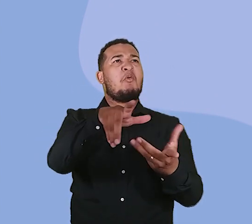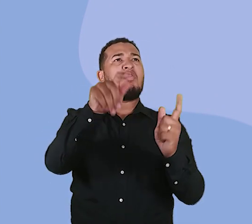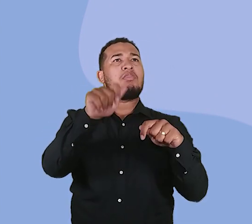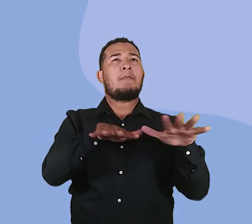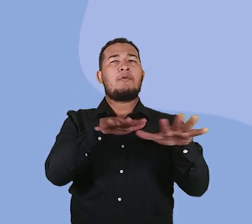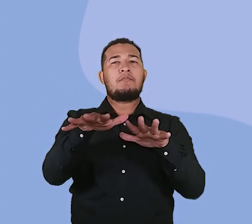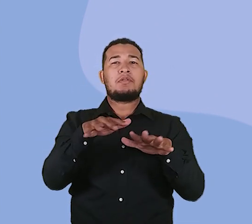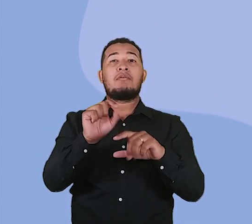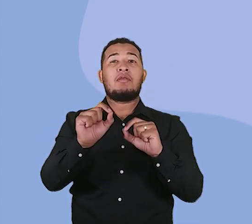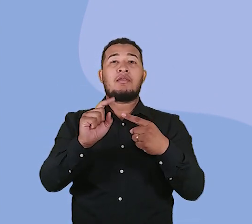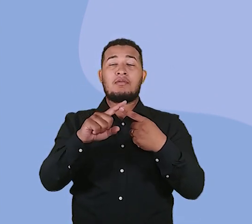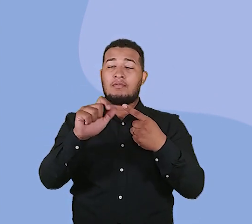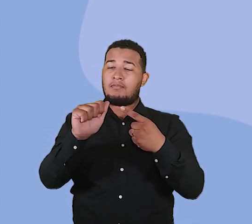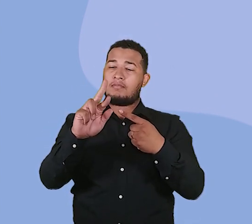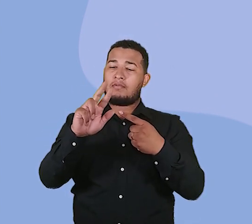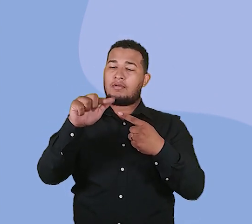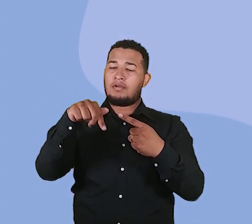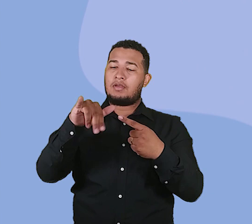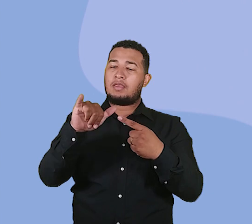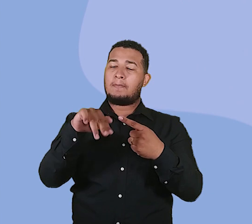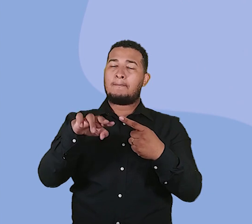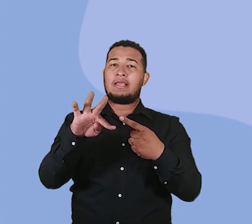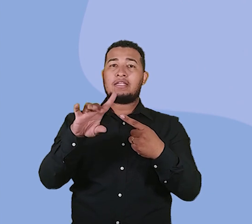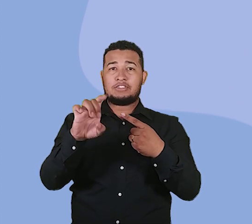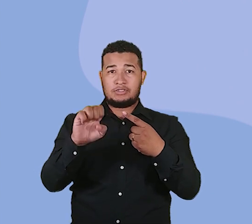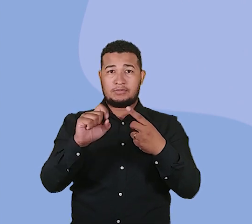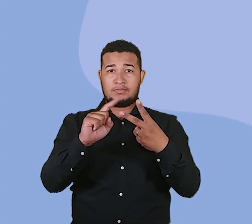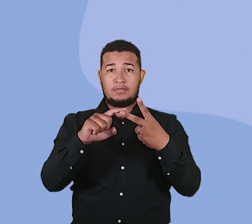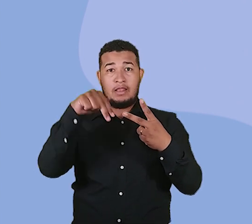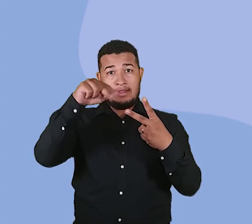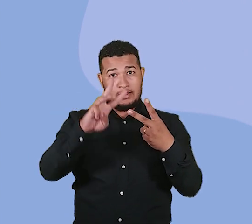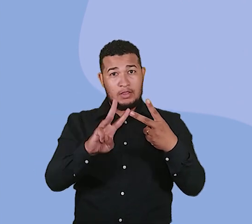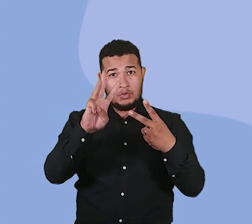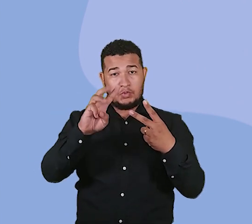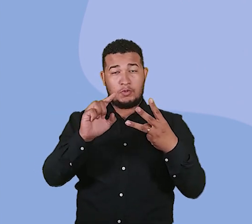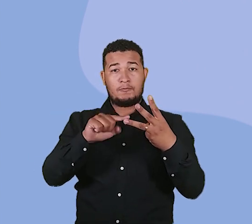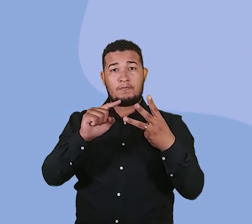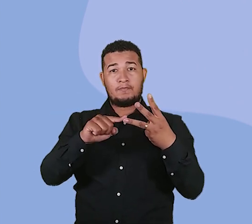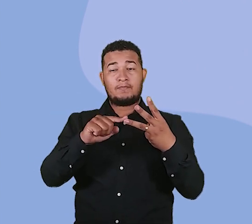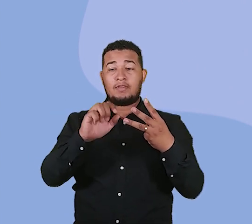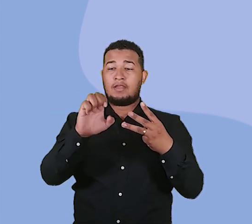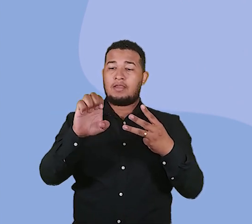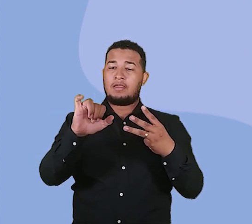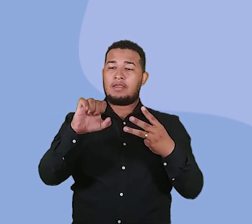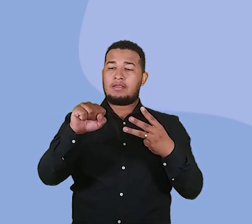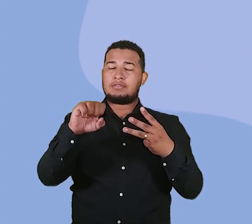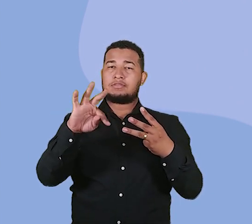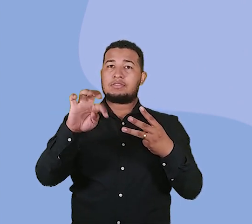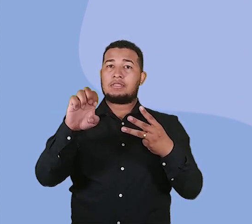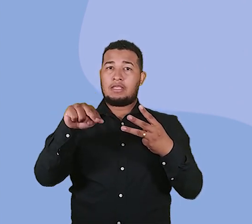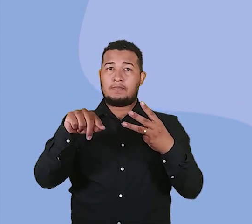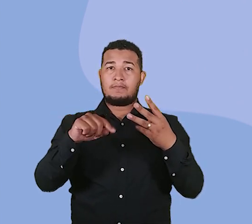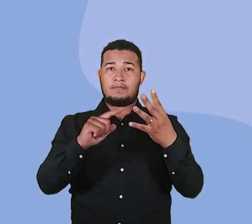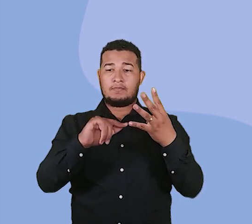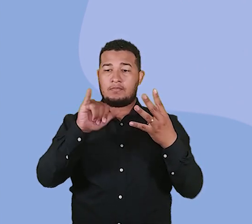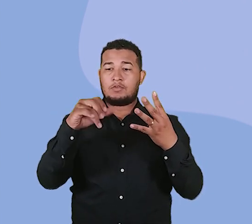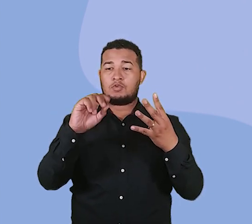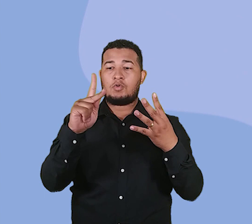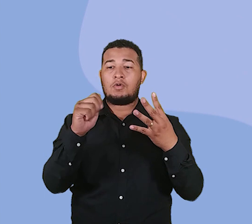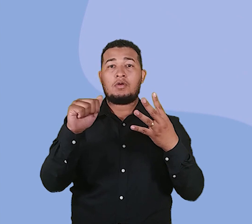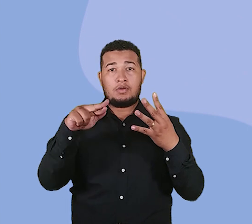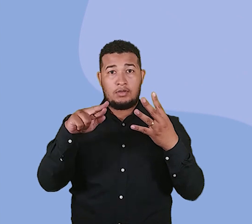fácil hein a arquimedes b newton albert einstein de johann kepler